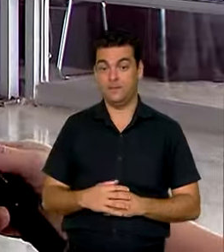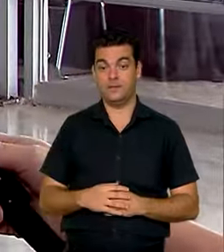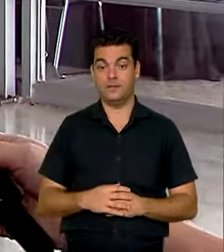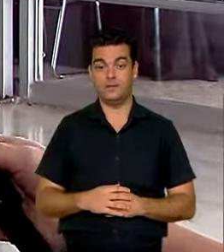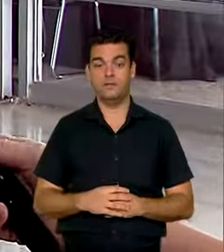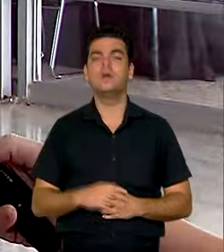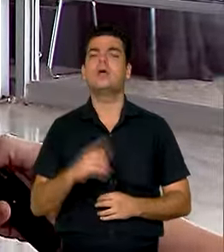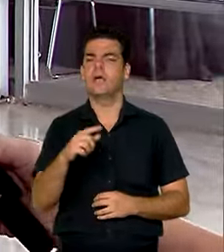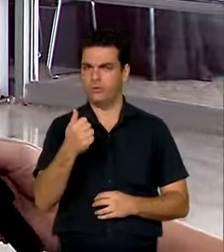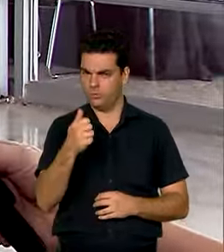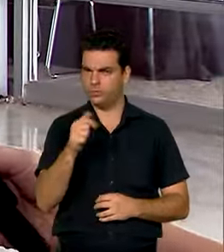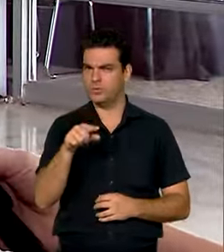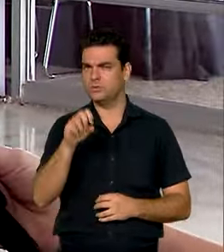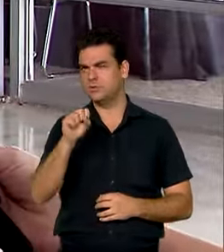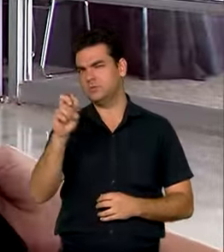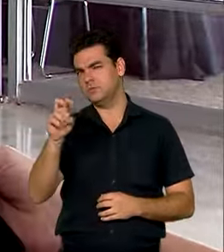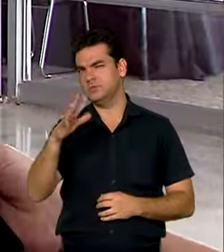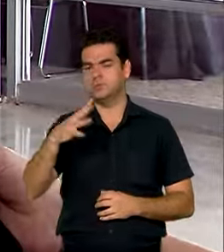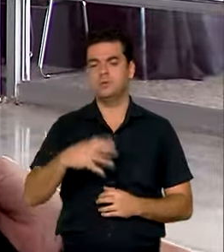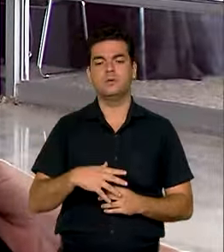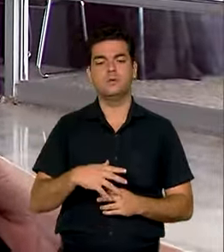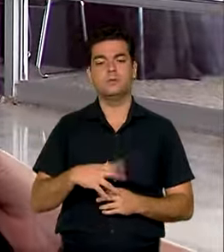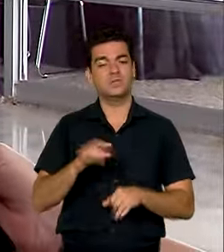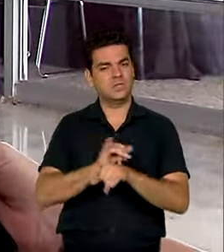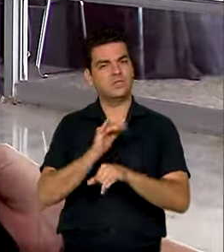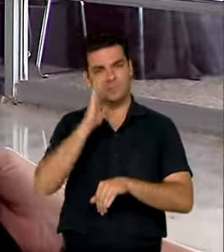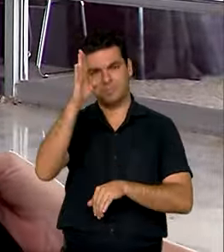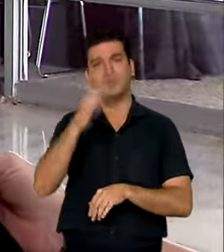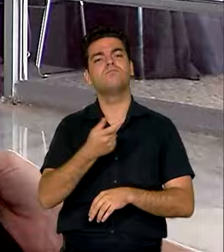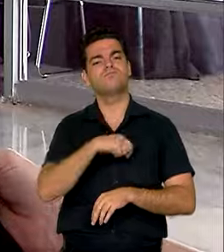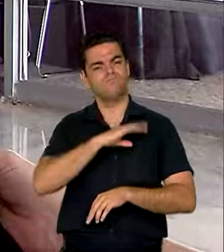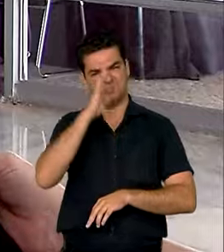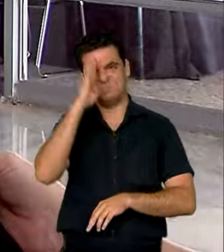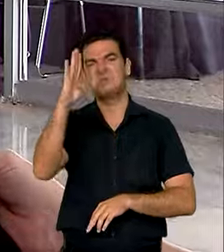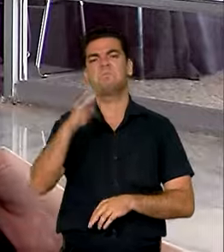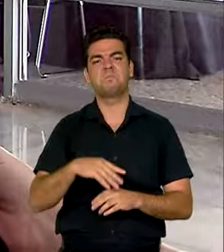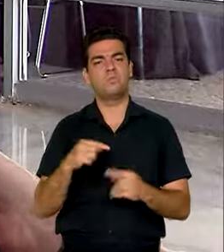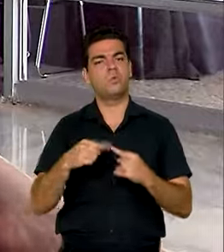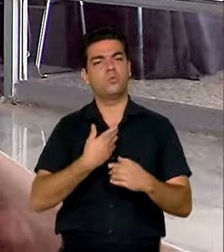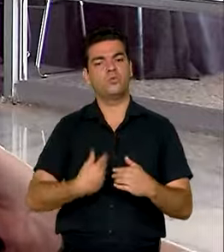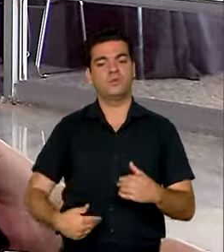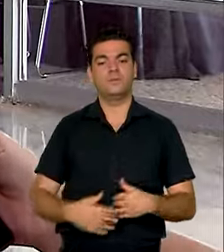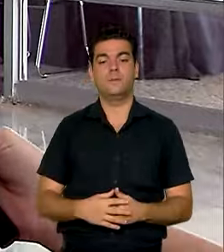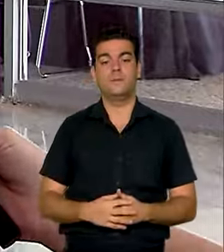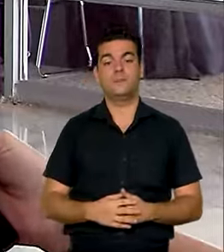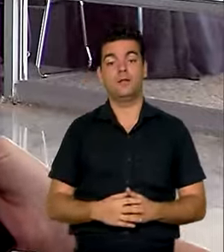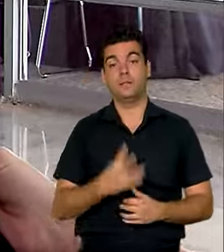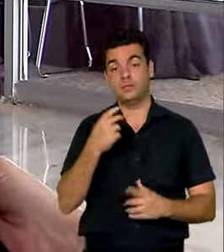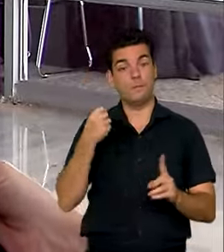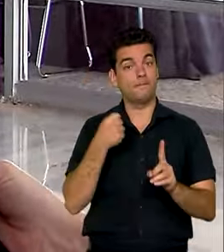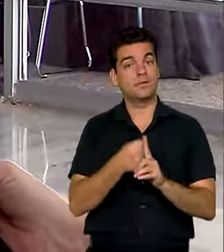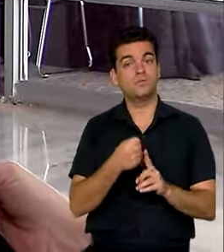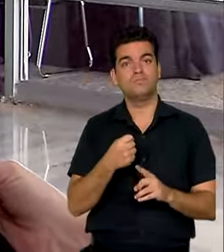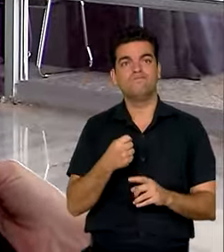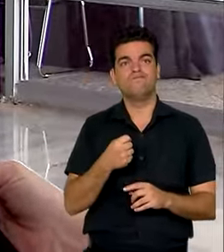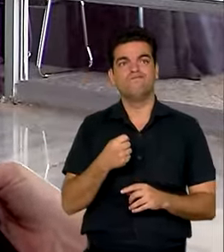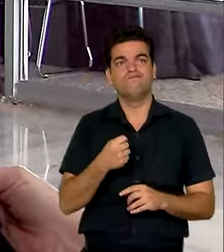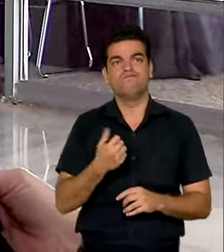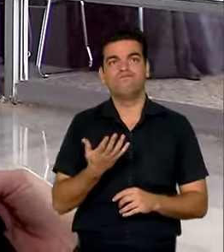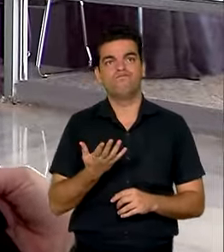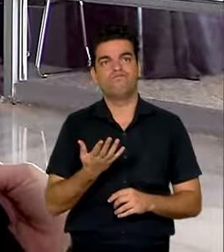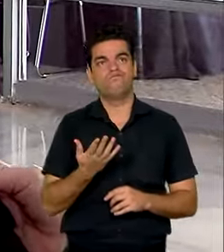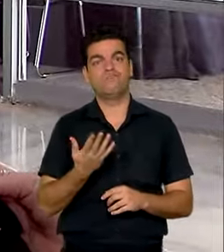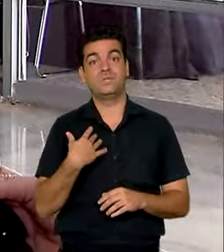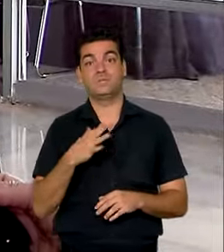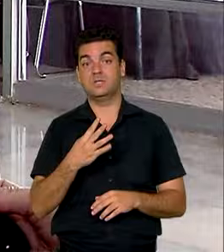1185. Essa é a mais, de todas as medidas, essa medida fiscal é mais importante para o governo. Essa medida tem um impacto